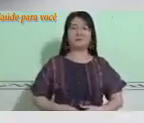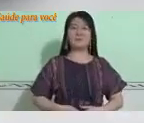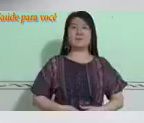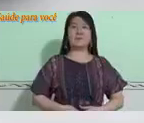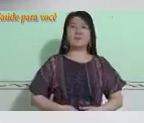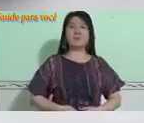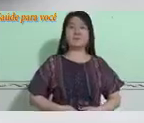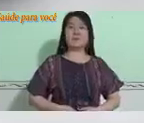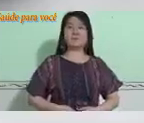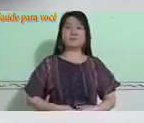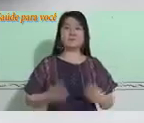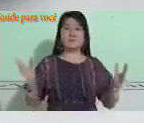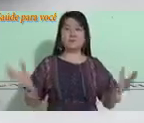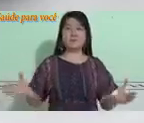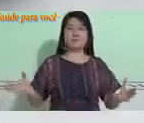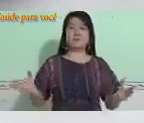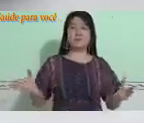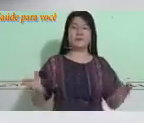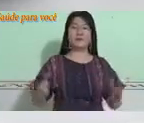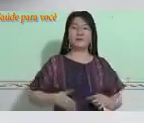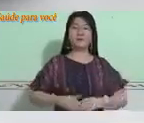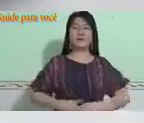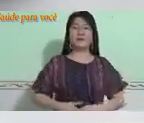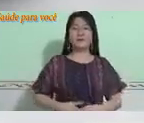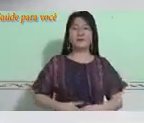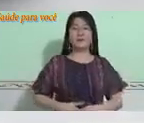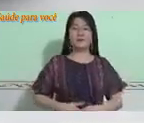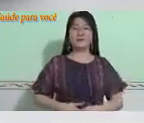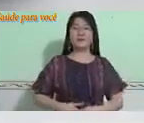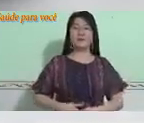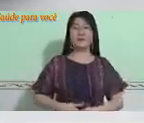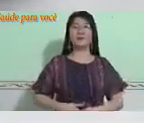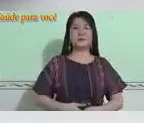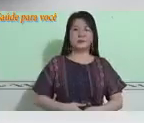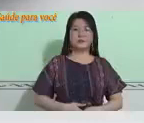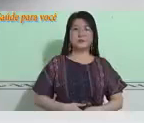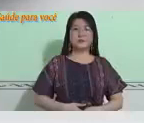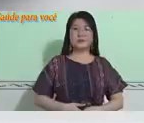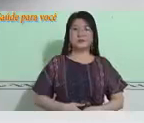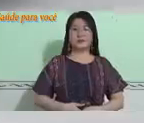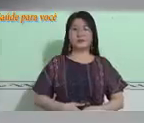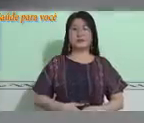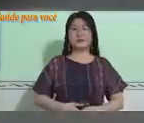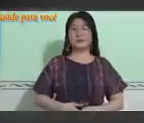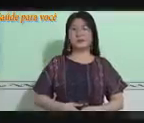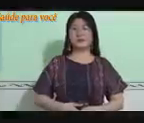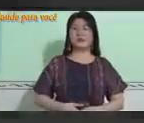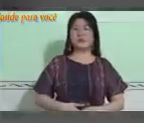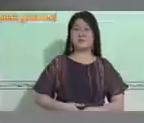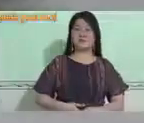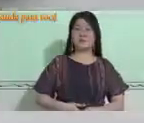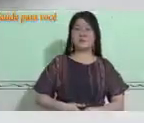Além de realizar o tratamento para a dor no pés, vírgula, é necessário retirar o que está causando a doença, vírgula, para que ela não